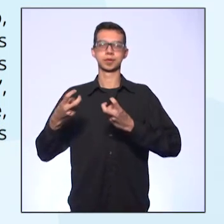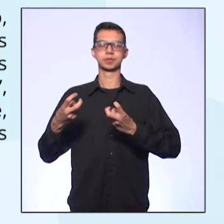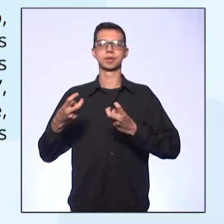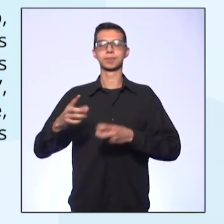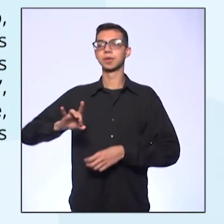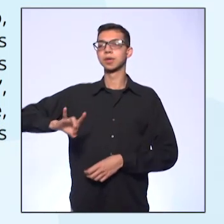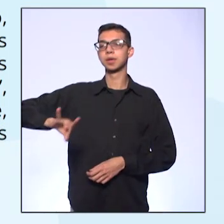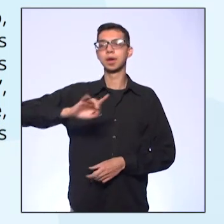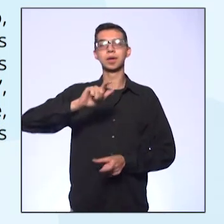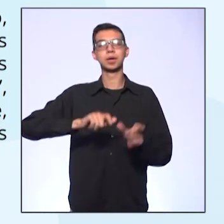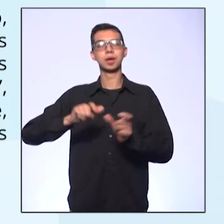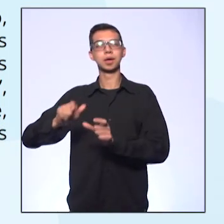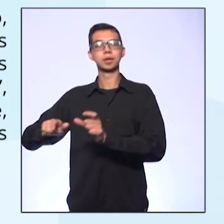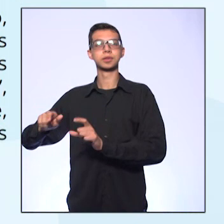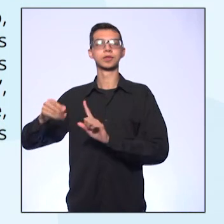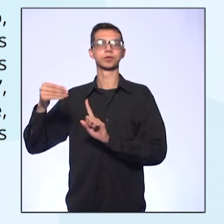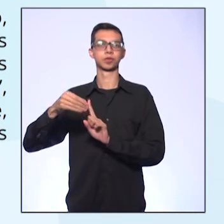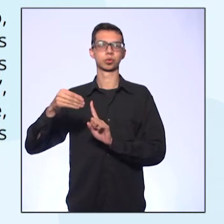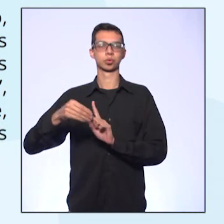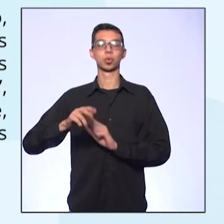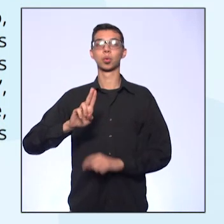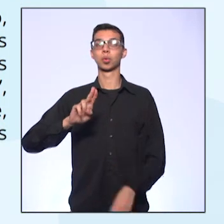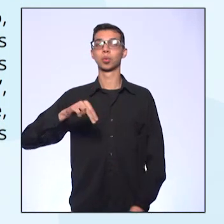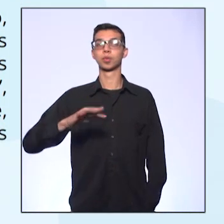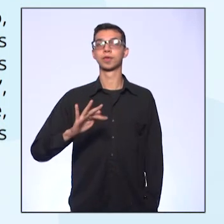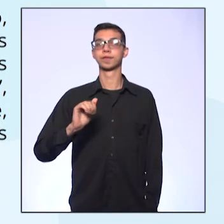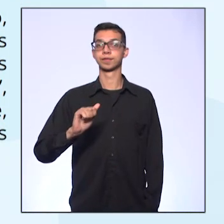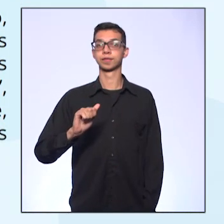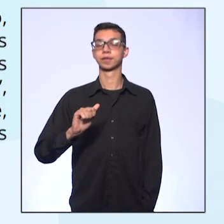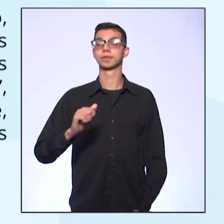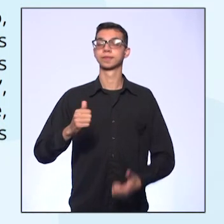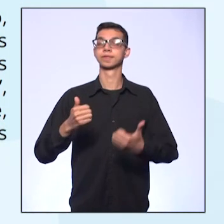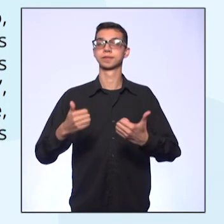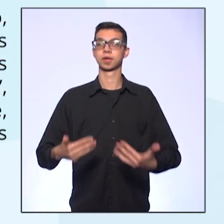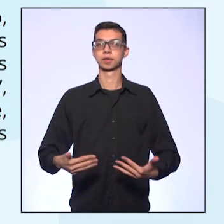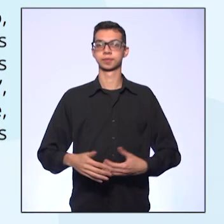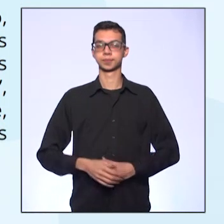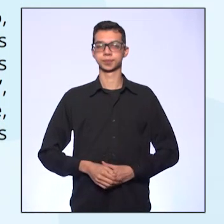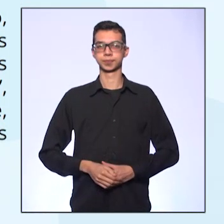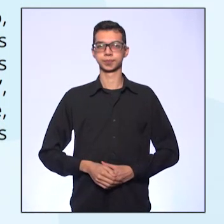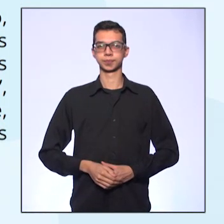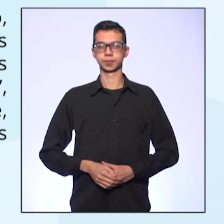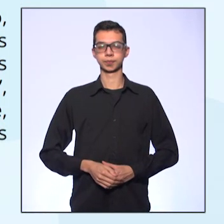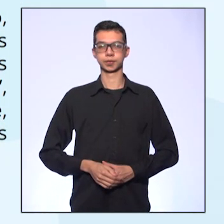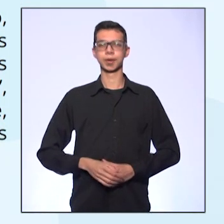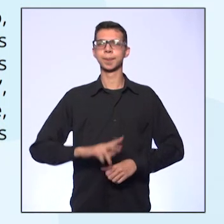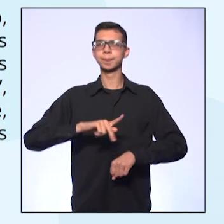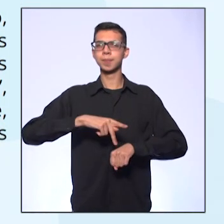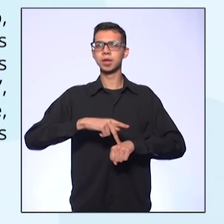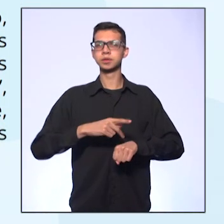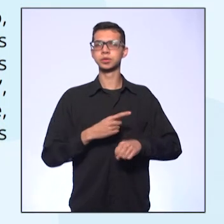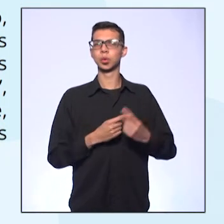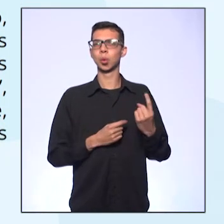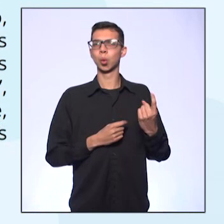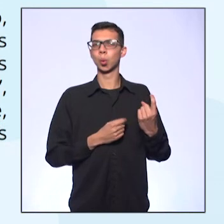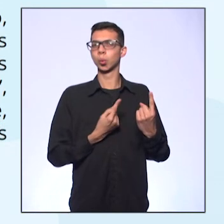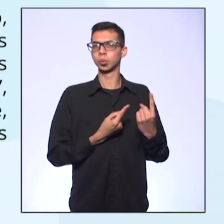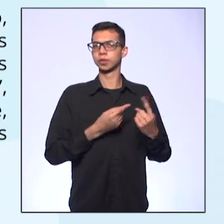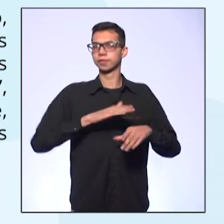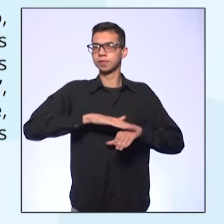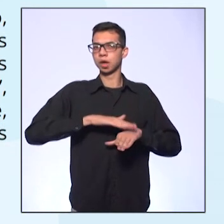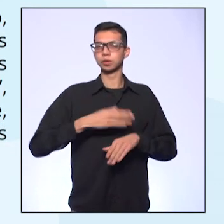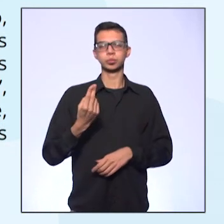vulnerabilidades, segundo o UNFPA. Nenhuma organização ou país pode fazer isso sozinho. A pandemia é um